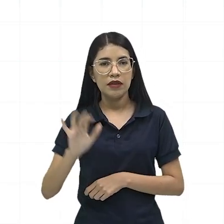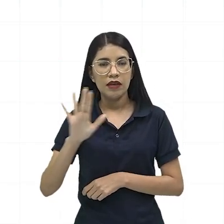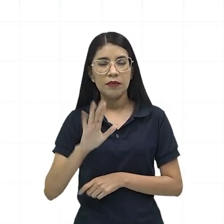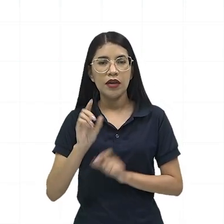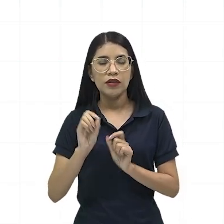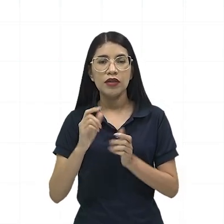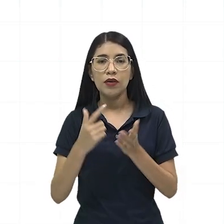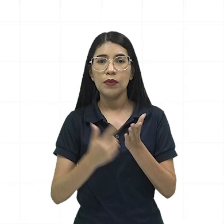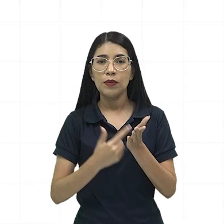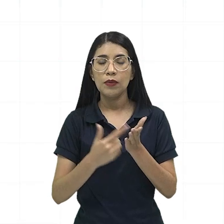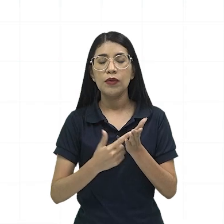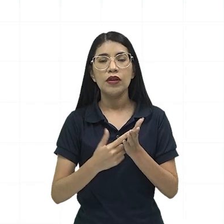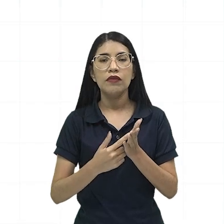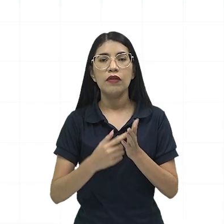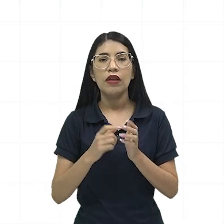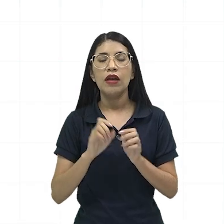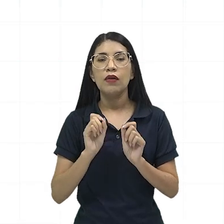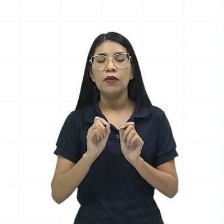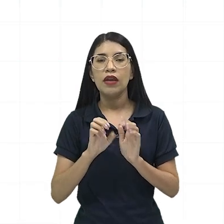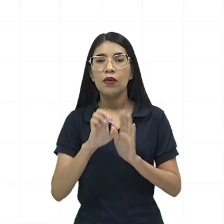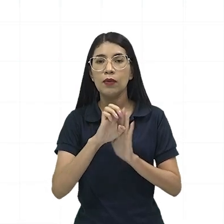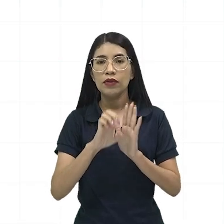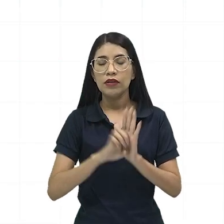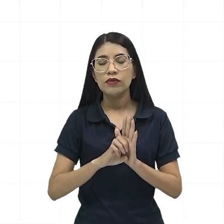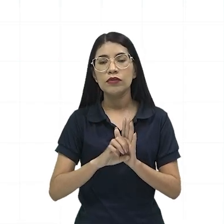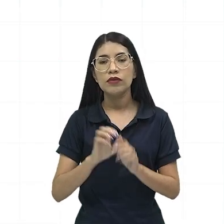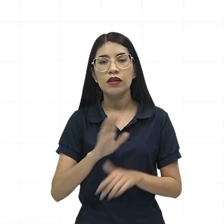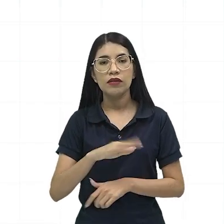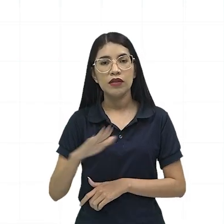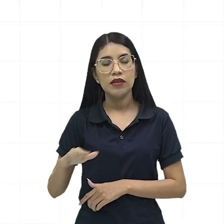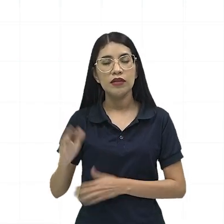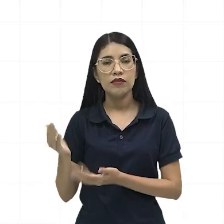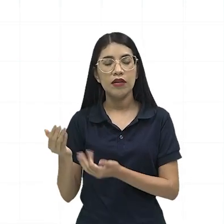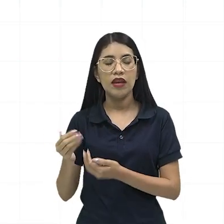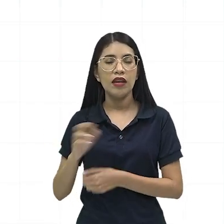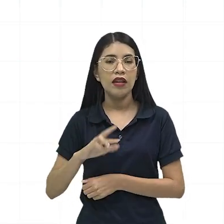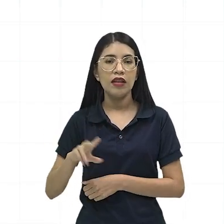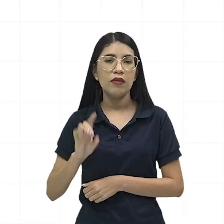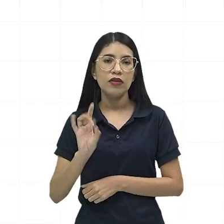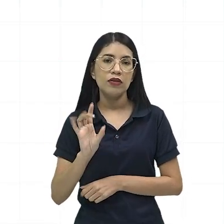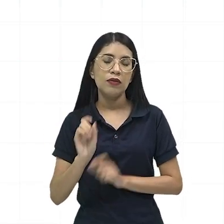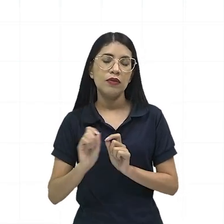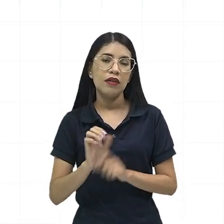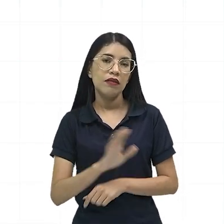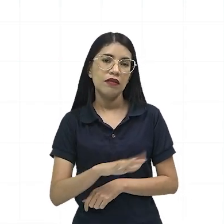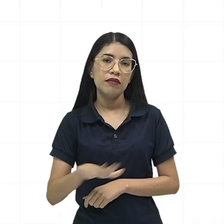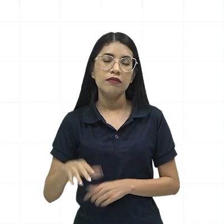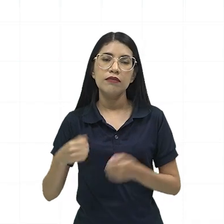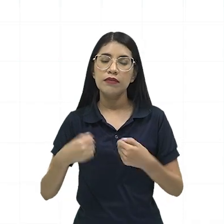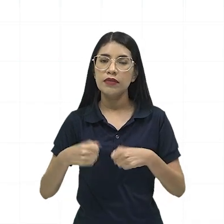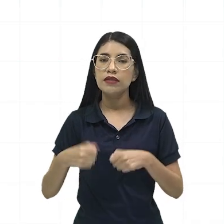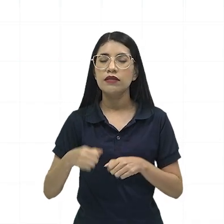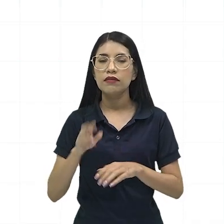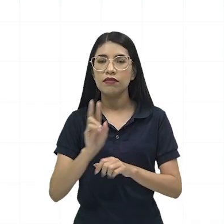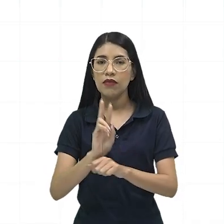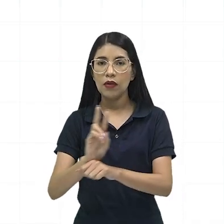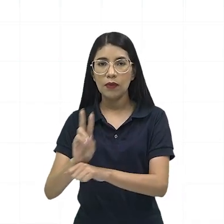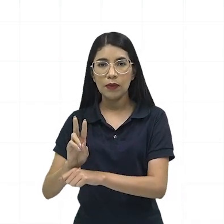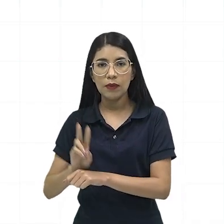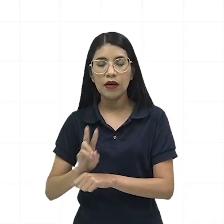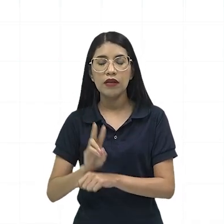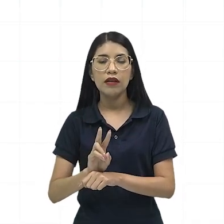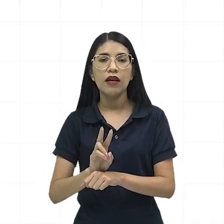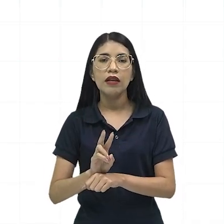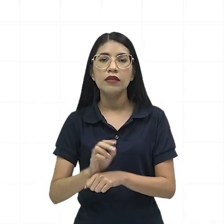da Criança e do Adolescente, gente. Isso não é uma questão só de a criança precisa ser cuidada,